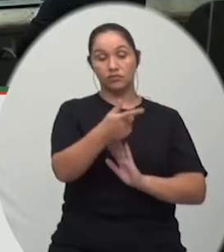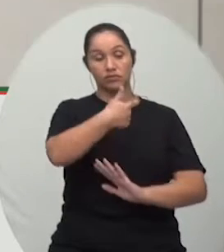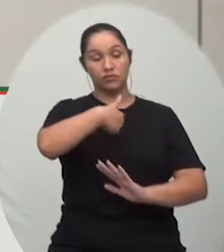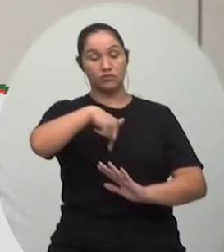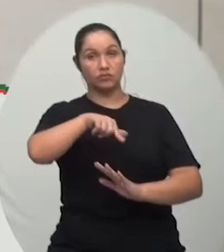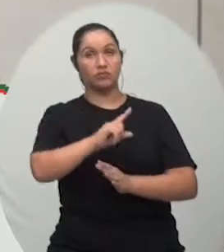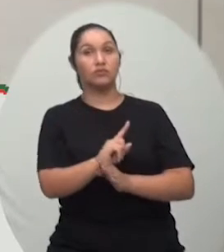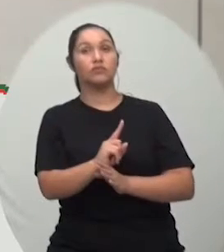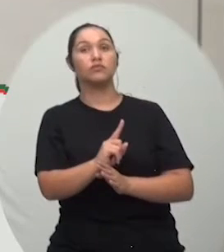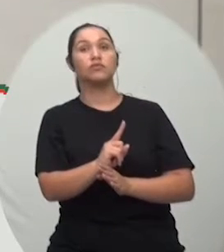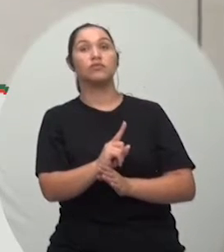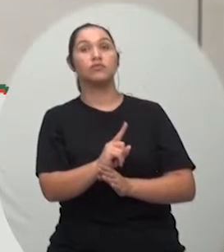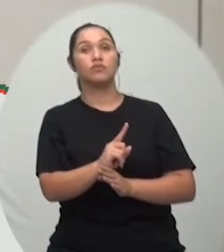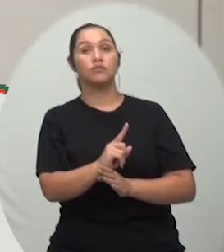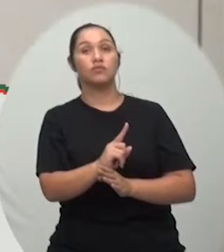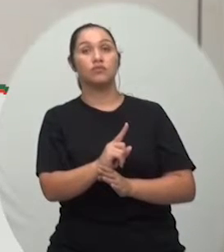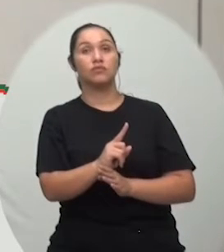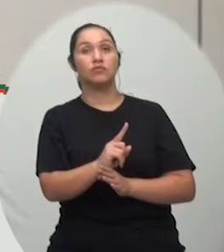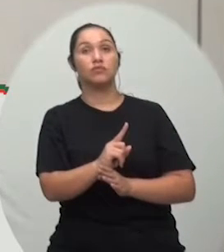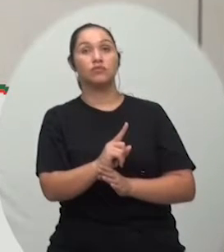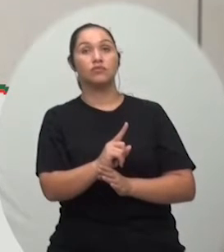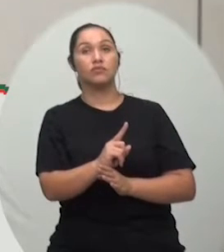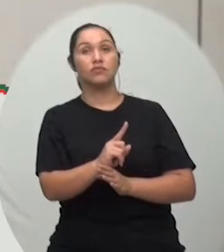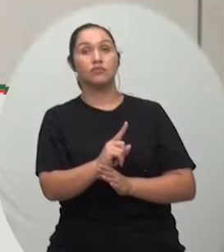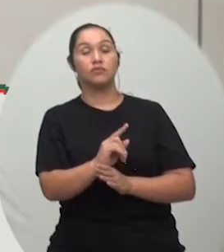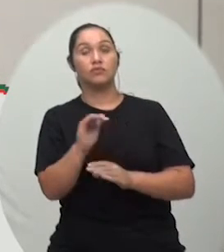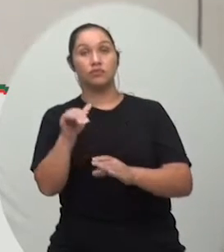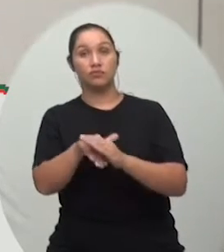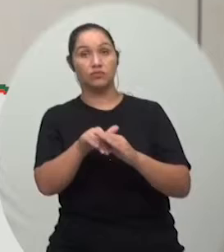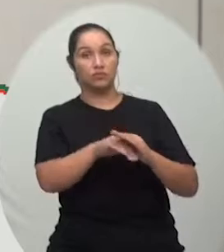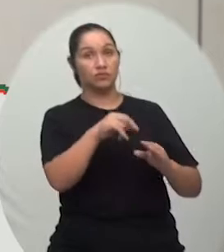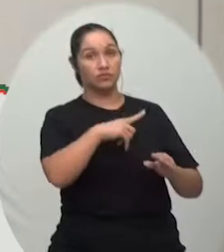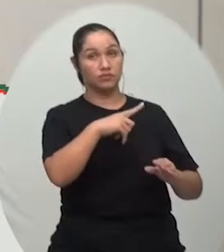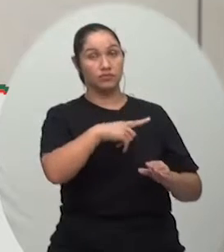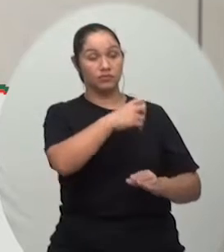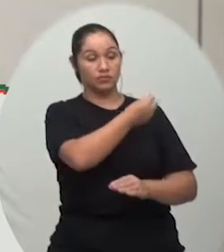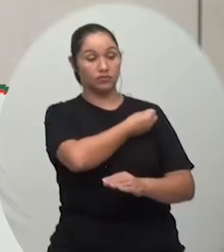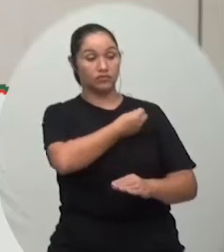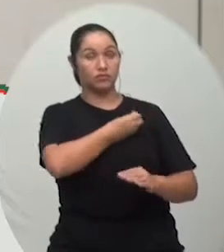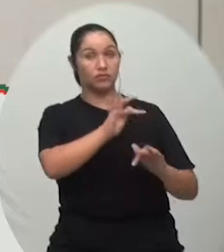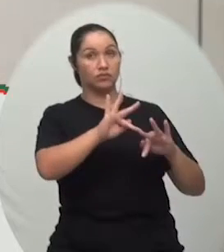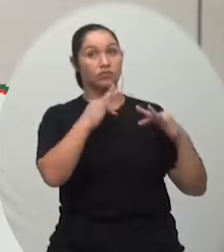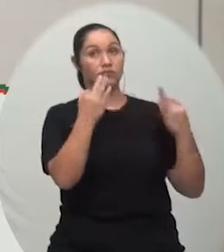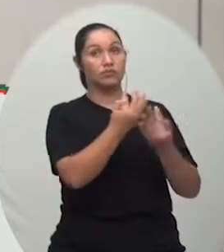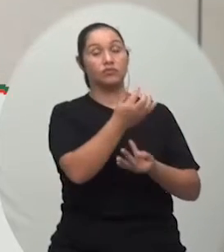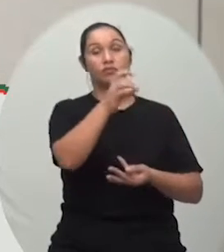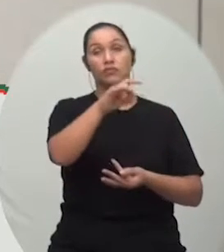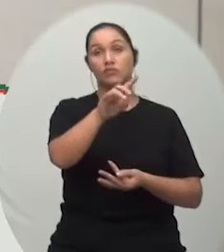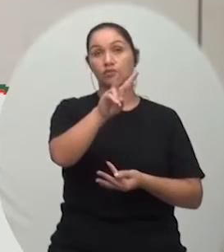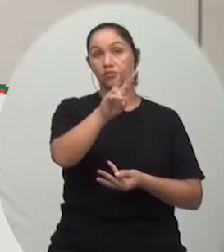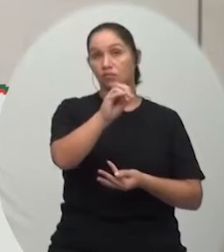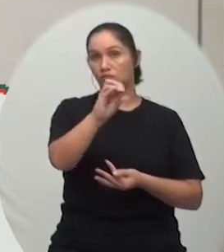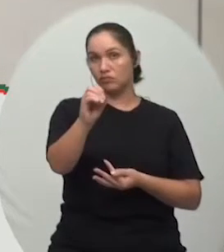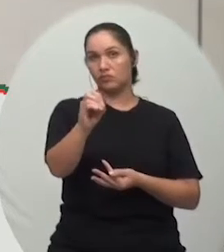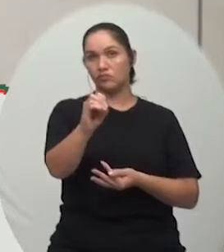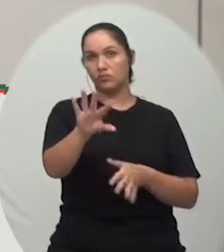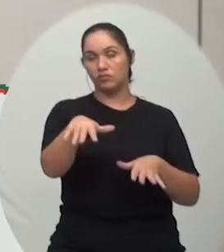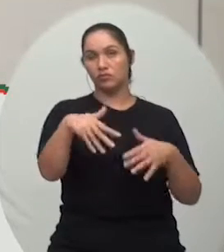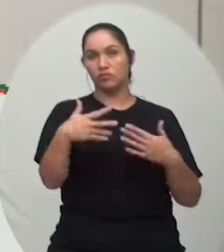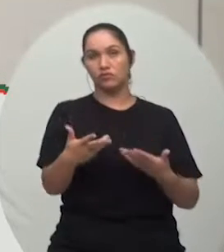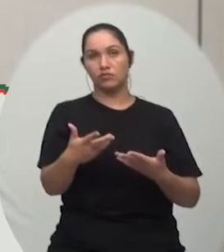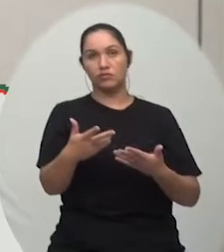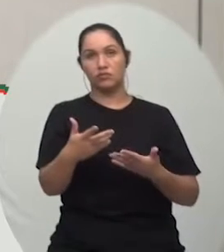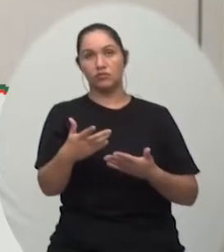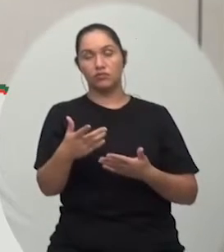ele limita o número a 200 beneficiados. Perfeito? Então, existe um limitador que, de acordo com os valores,